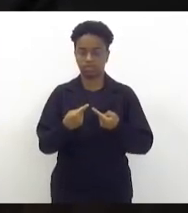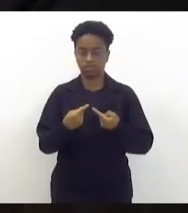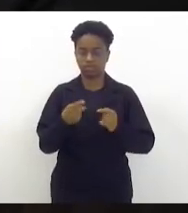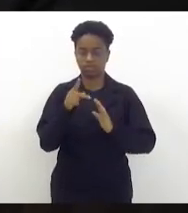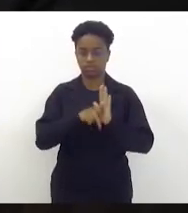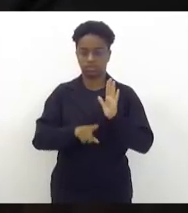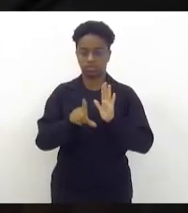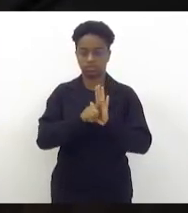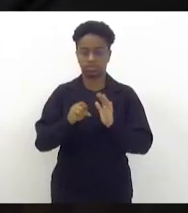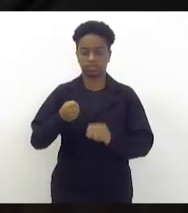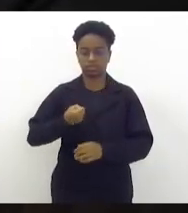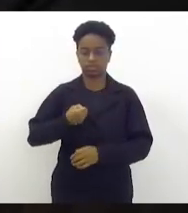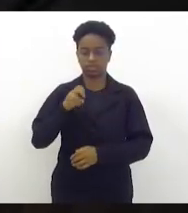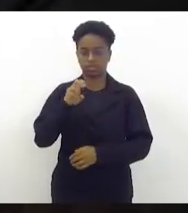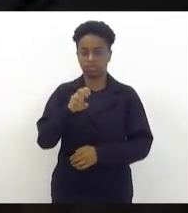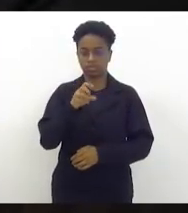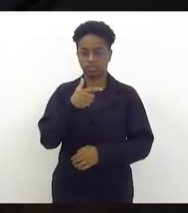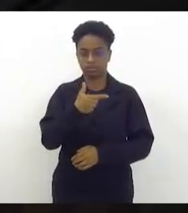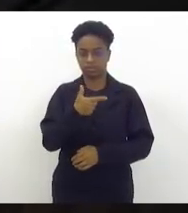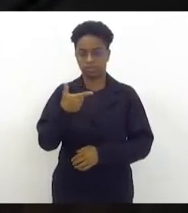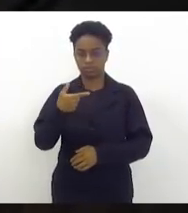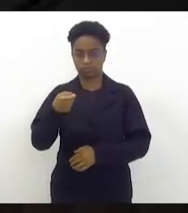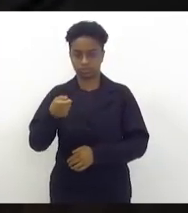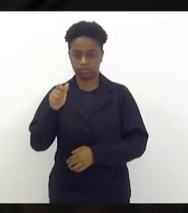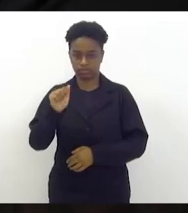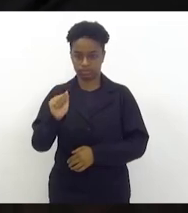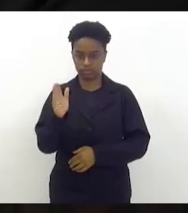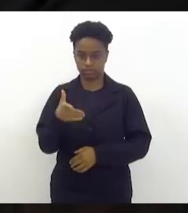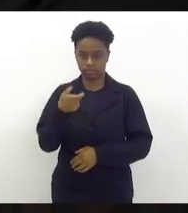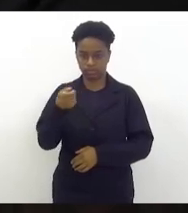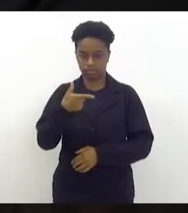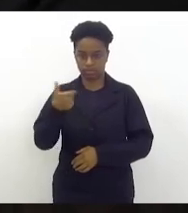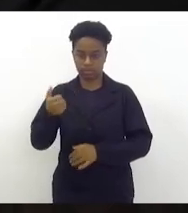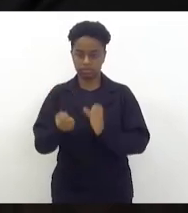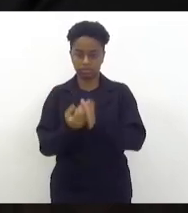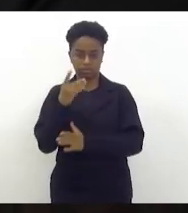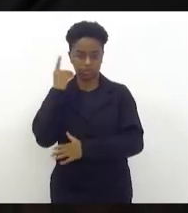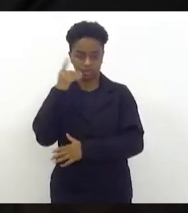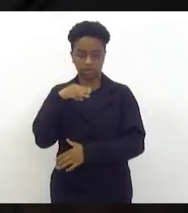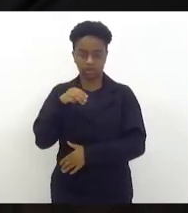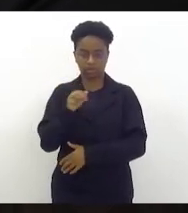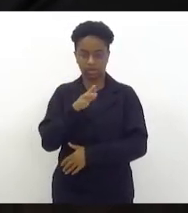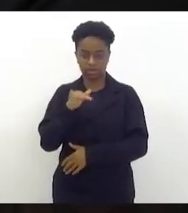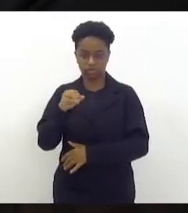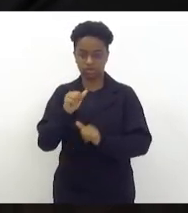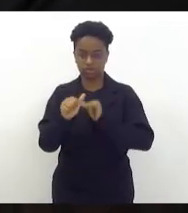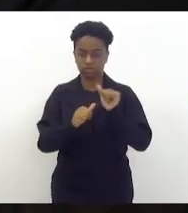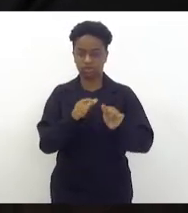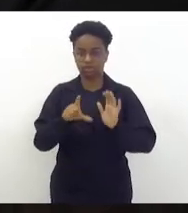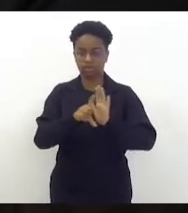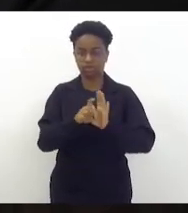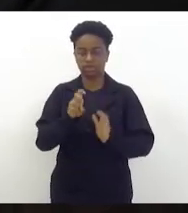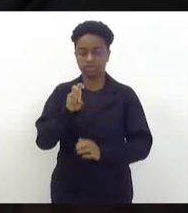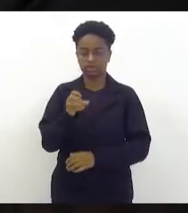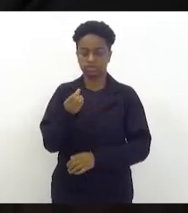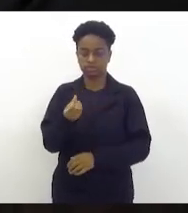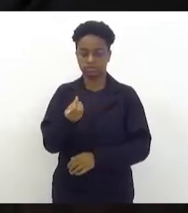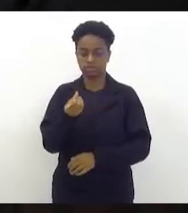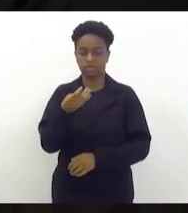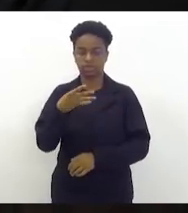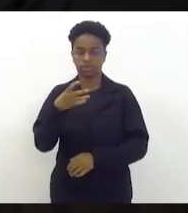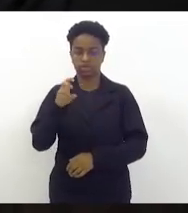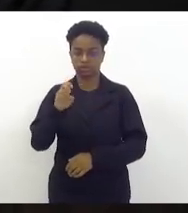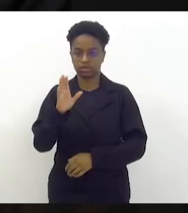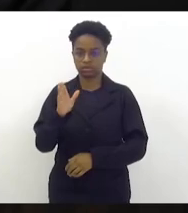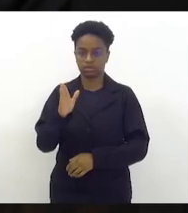projeto de lei número 5.220-A, de 2021, de autoria do deputado Márcio Canella. que altera a Lei nº 5.645, de